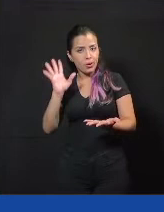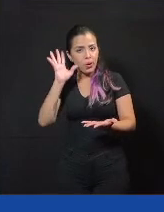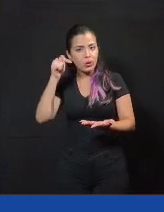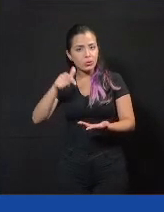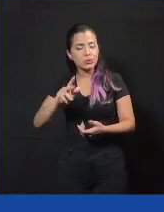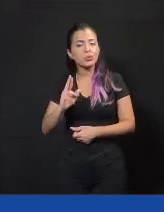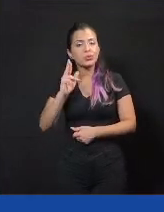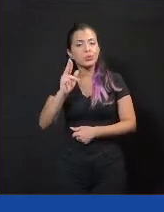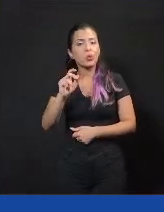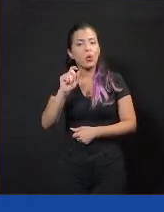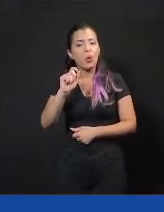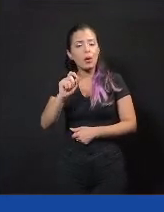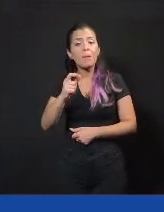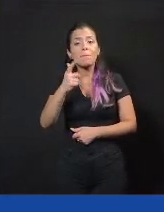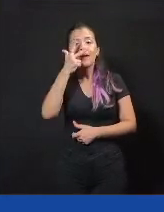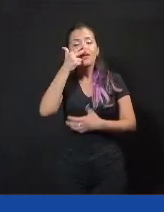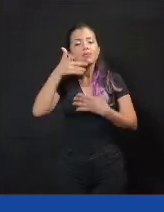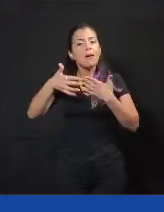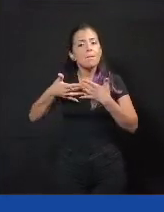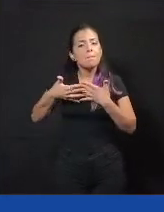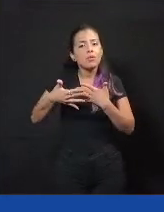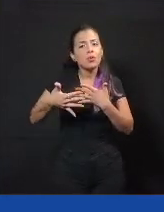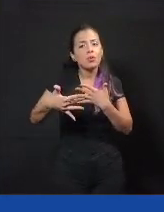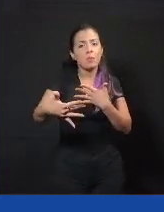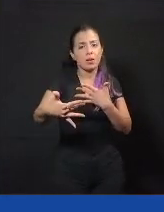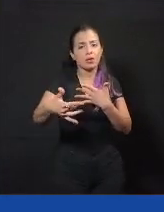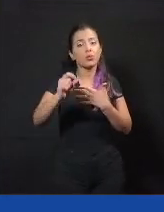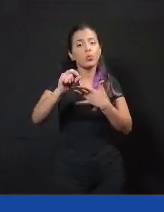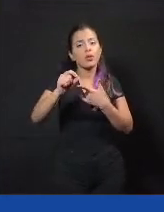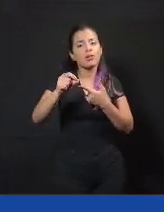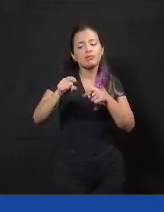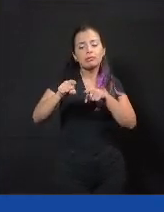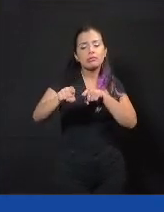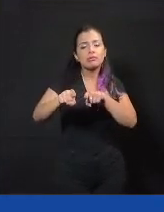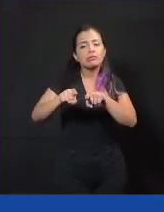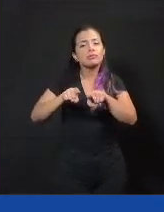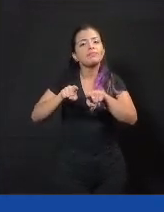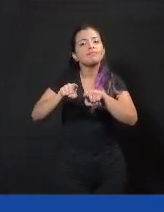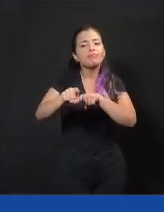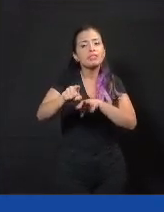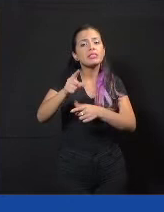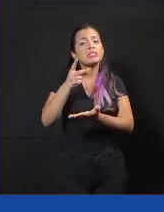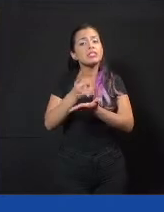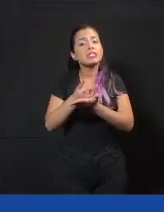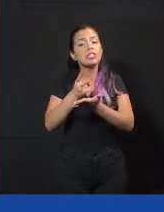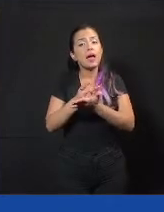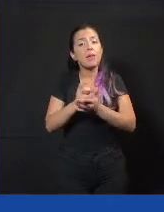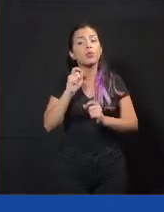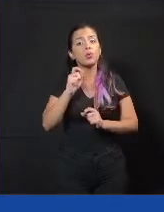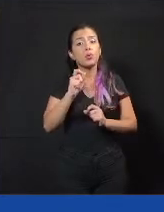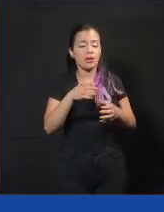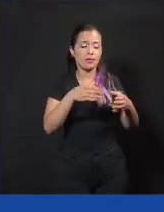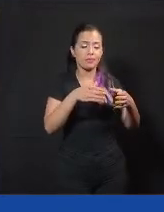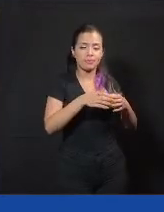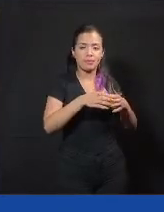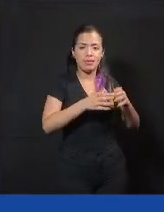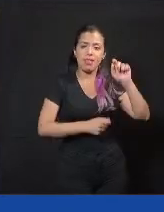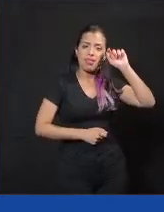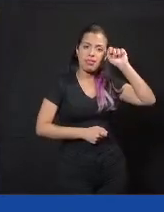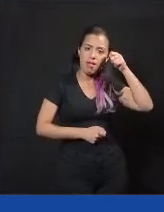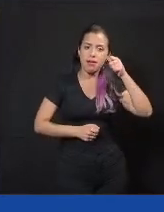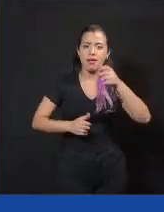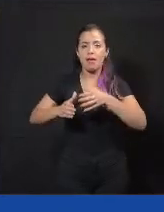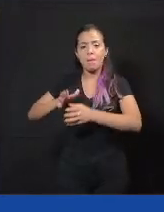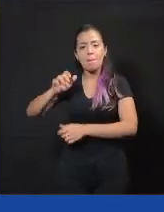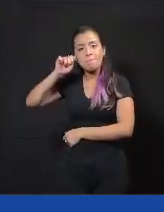de um prolongamento muito grande das disputas entre as populações negras e brancas nos Estados Unidos, a produção de